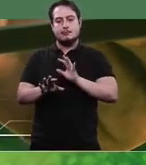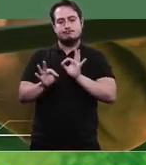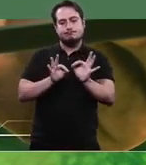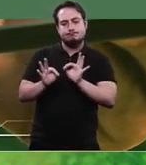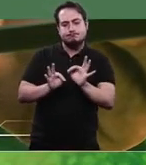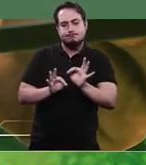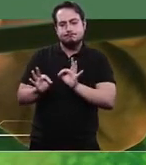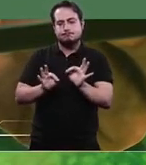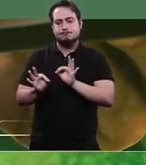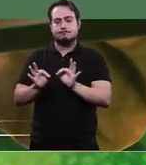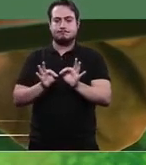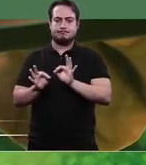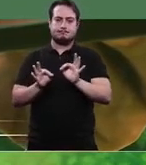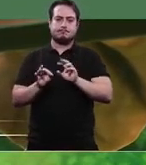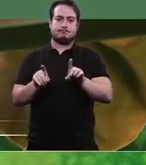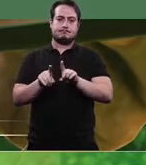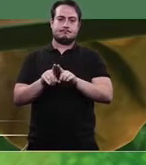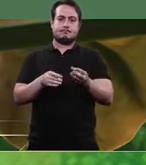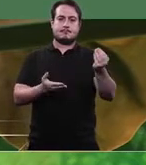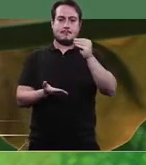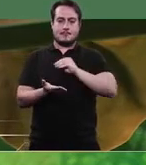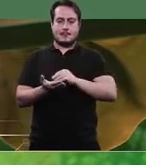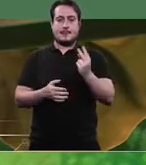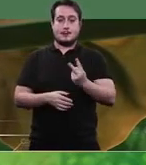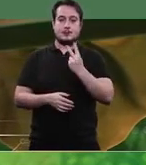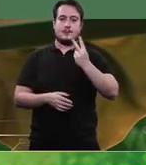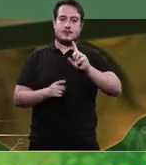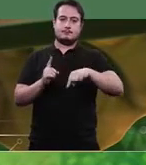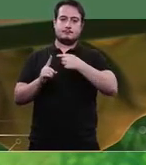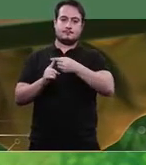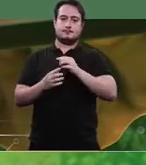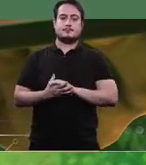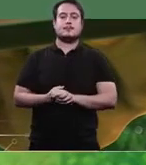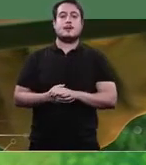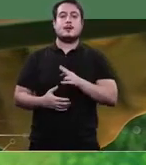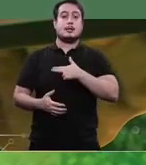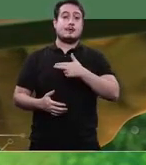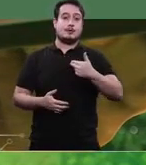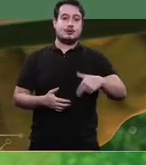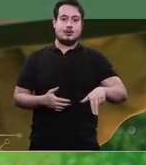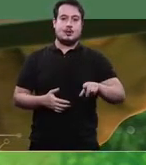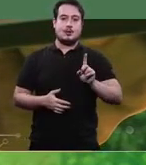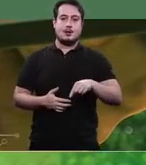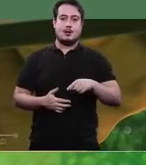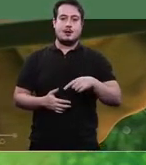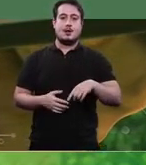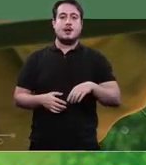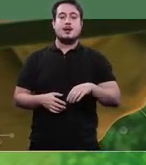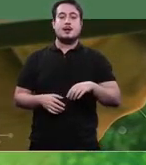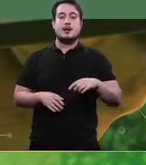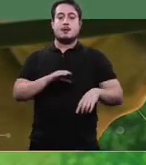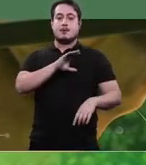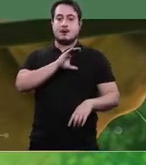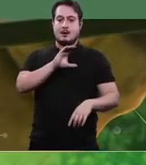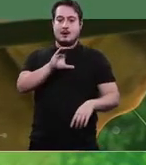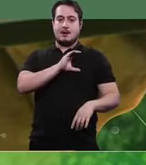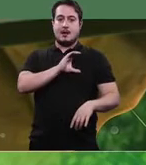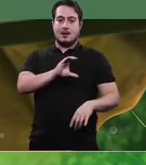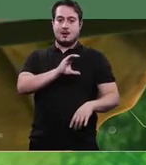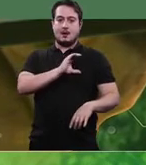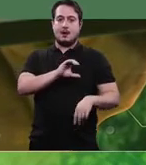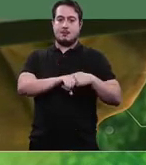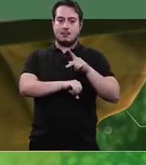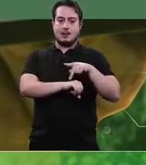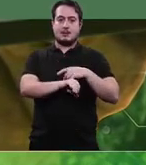e com adição de valor agregado. Então, a China é um mercado muito interessante, e o Canadá. O Canadá é um mercado